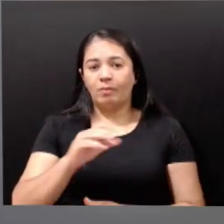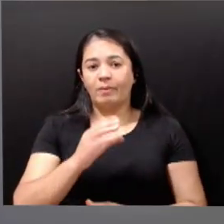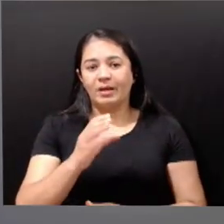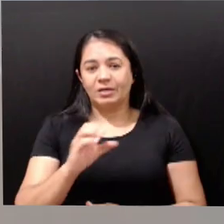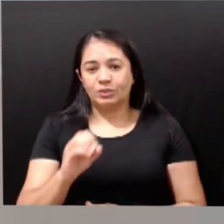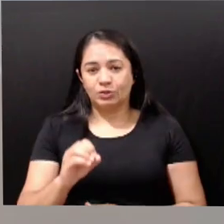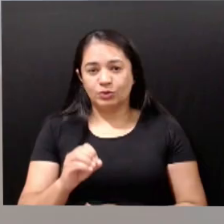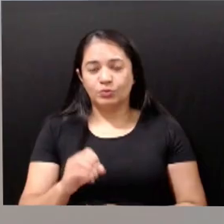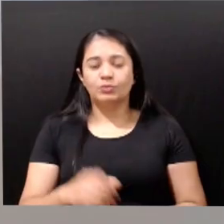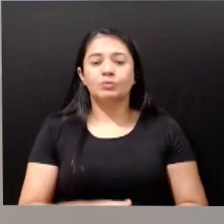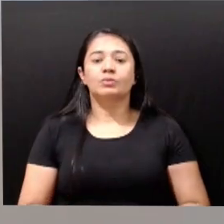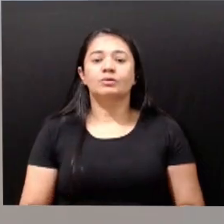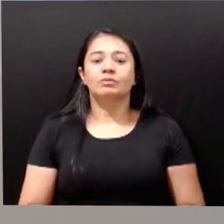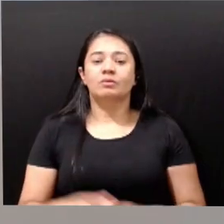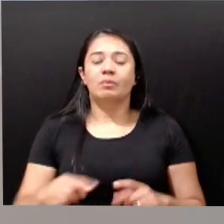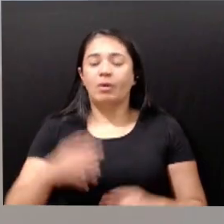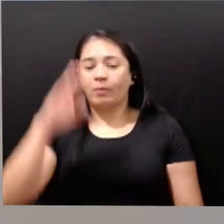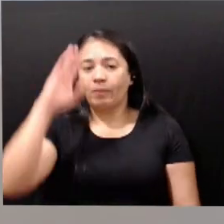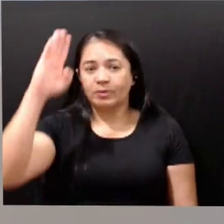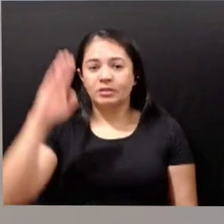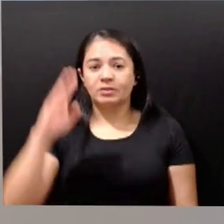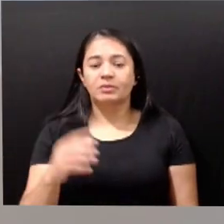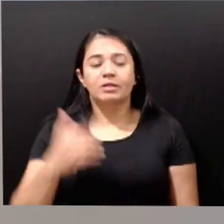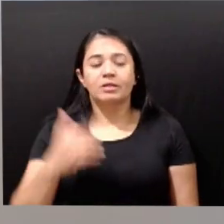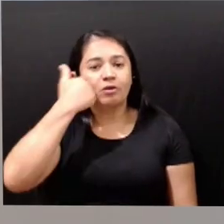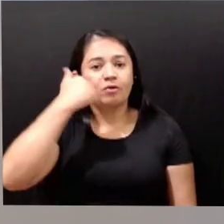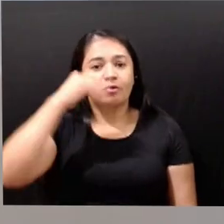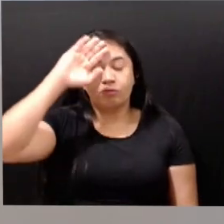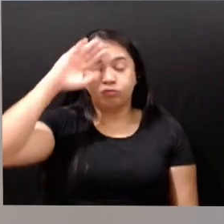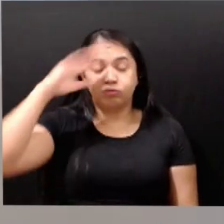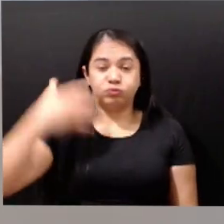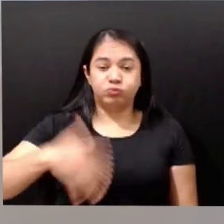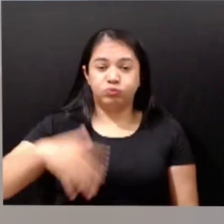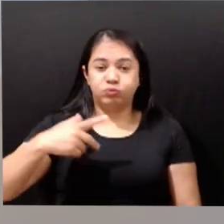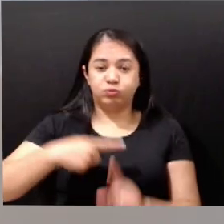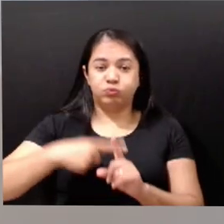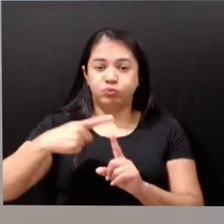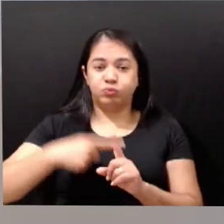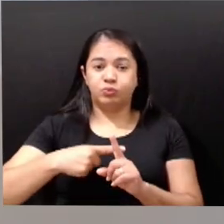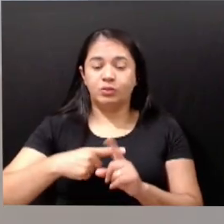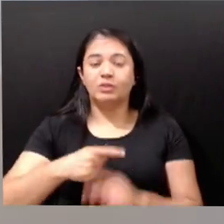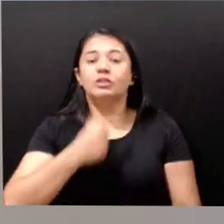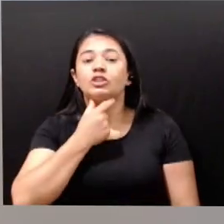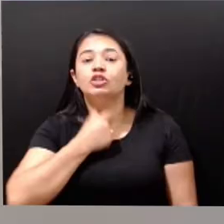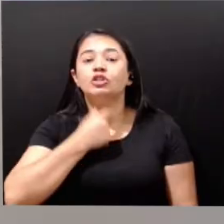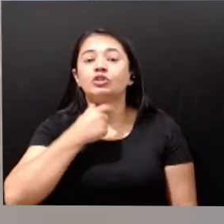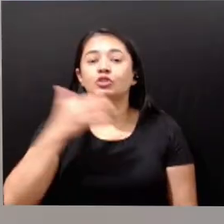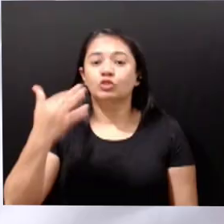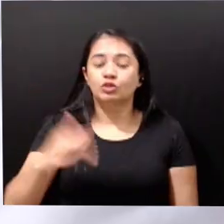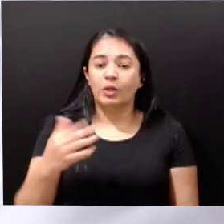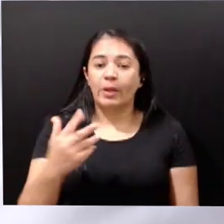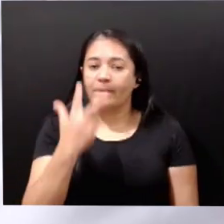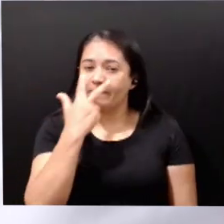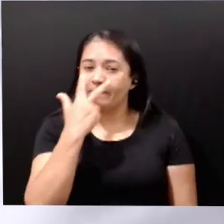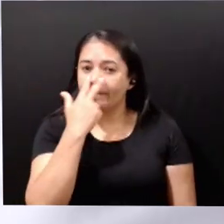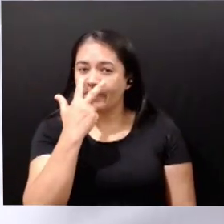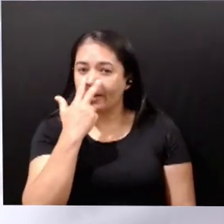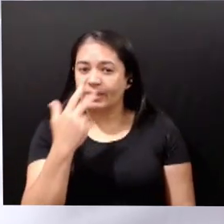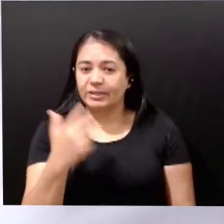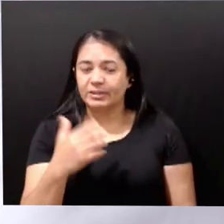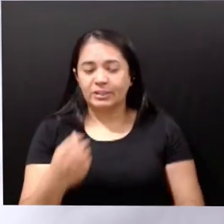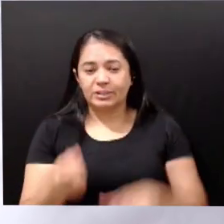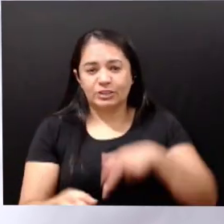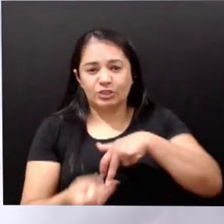que também é um órgão de defesa, mas o principal achado é febre alta com dor de garganta intensa, e às vezes uma dor que parece muito aquela